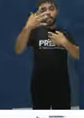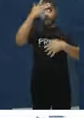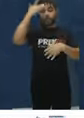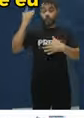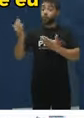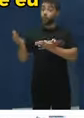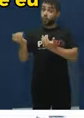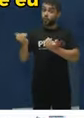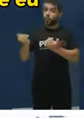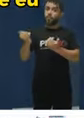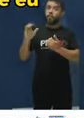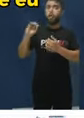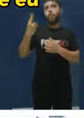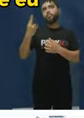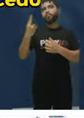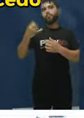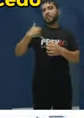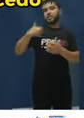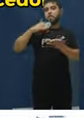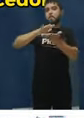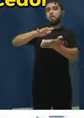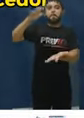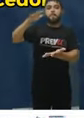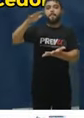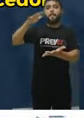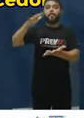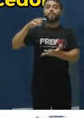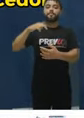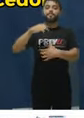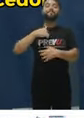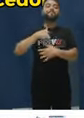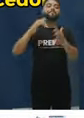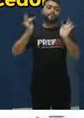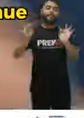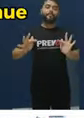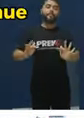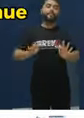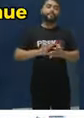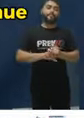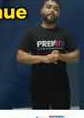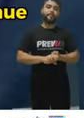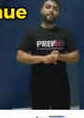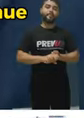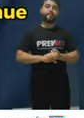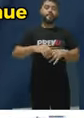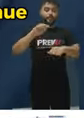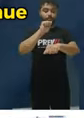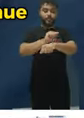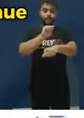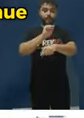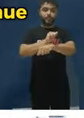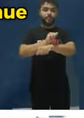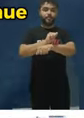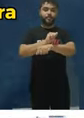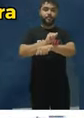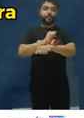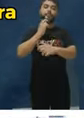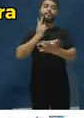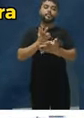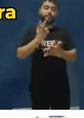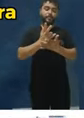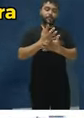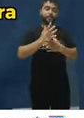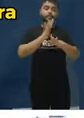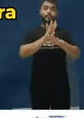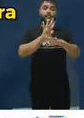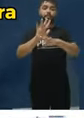da minha idade ou até mais velhas do que eu. E isso é bastante agradecedor. E acho que é isso. Eu espero que eu também continue ajudando